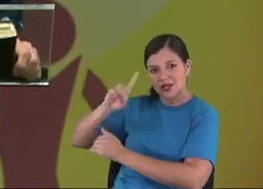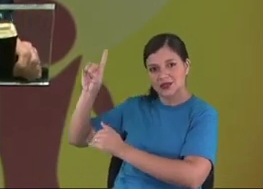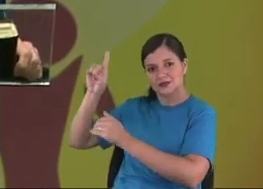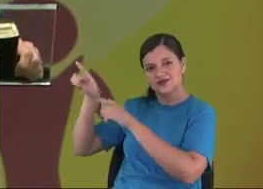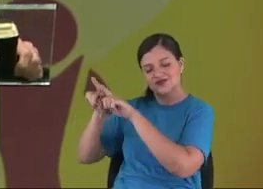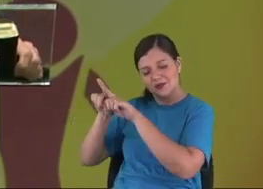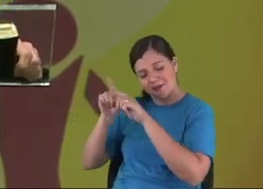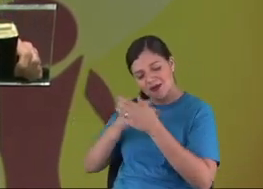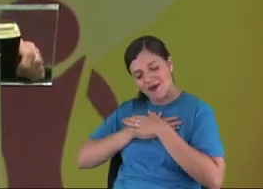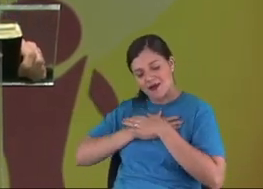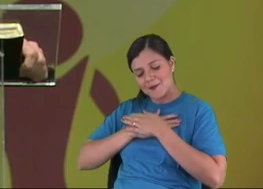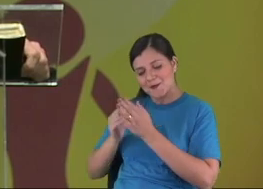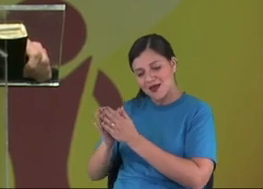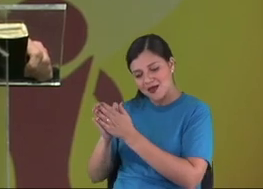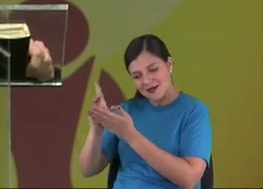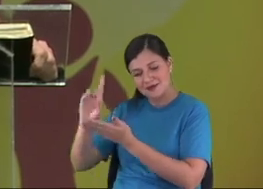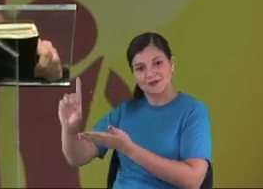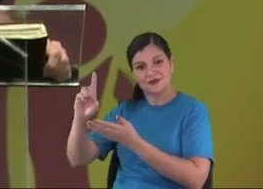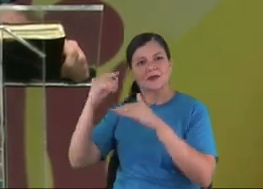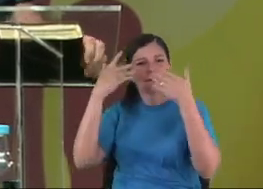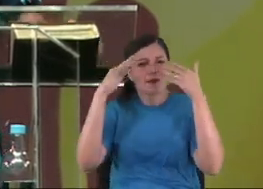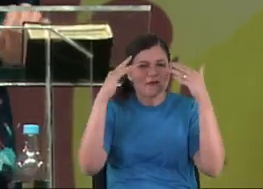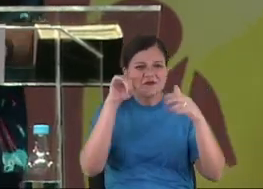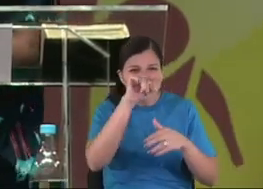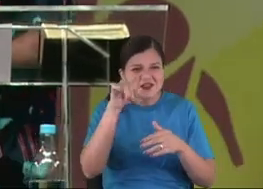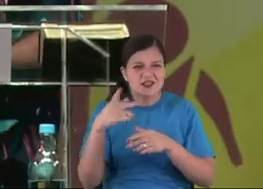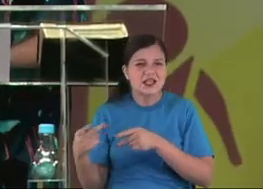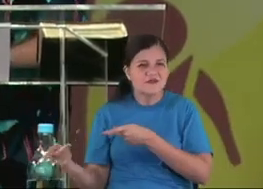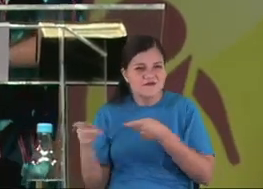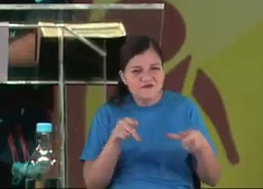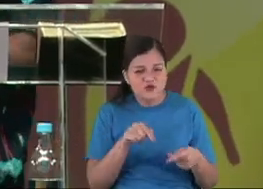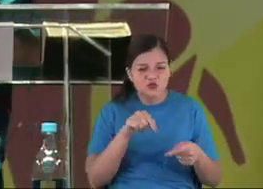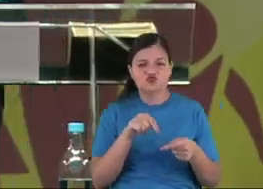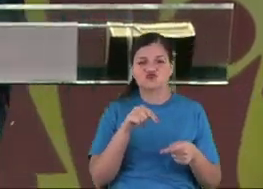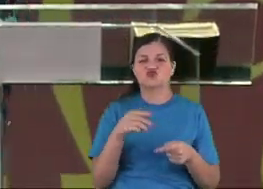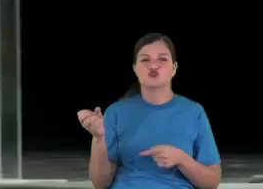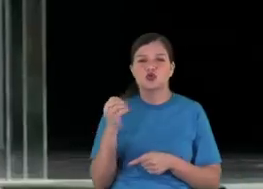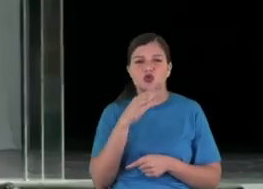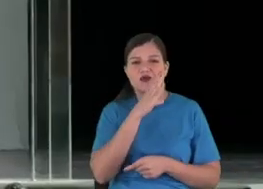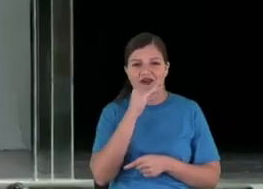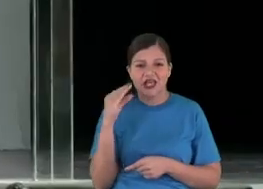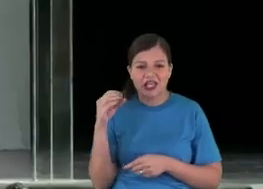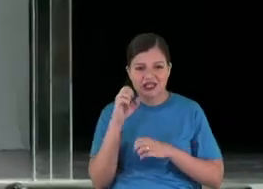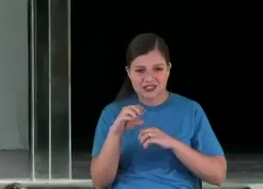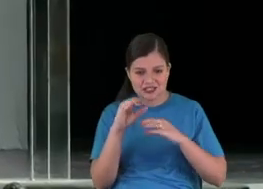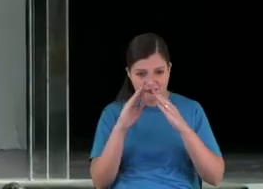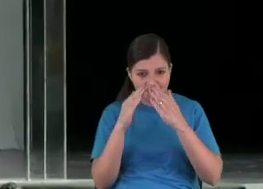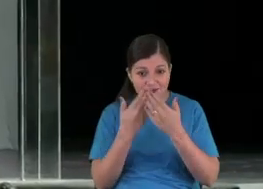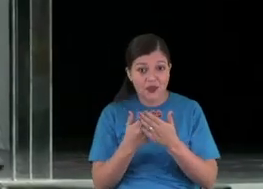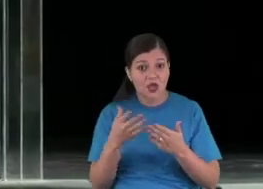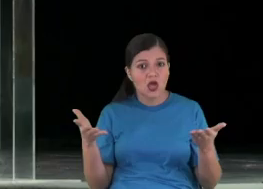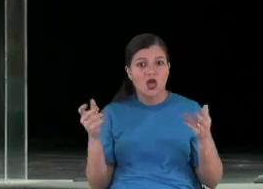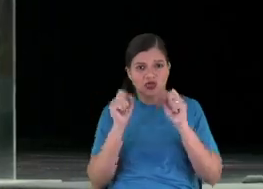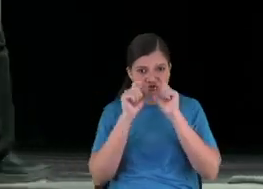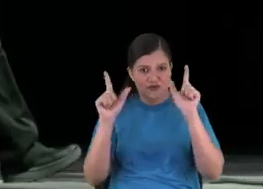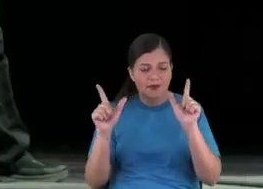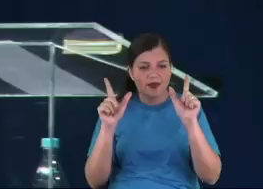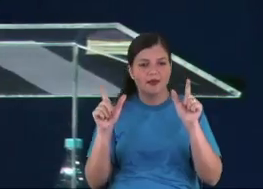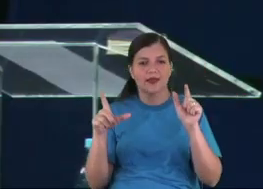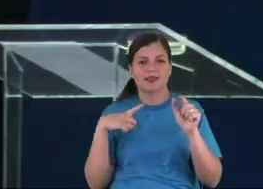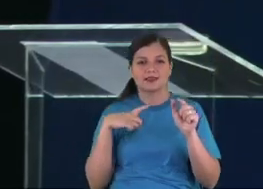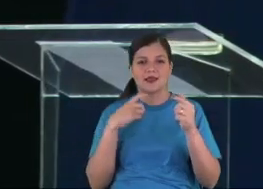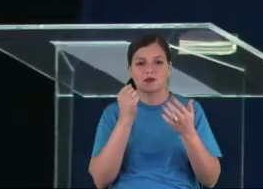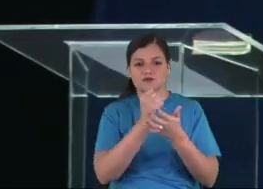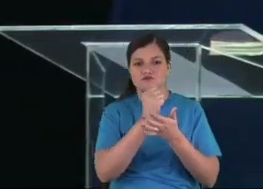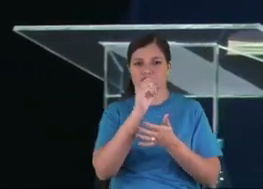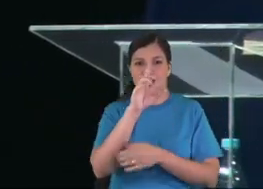palavra. Parabéns a você que traz os seus filhos para o Nova Kids. Hoje de manhã nós demos uns adesivos, nós vamos dar daqui um pouco, acho que ainda tem adesivo, né? Nós vamos